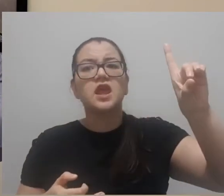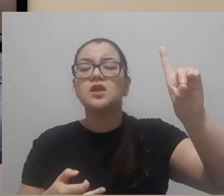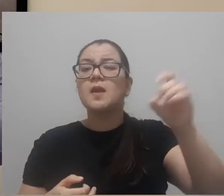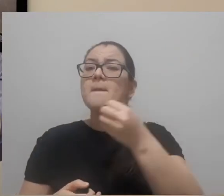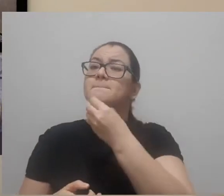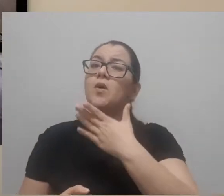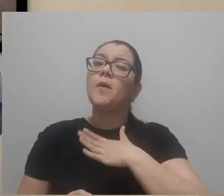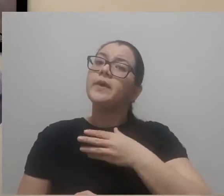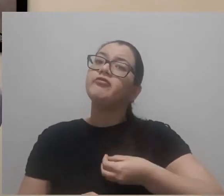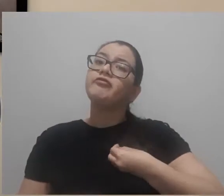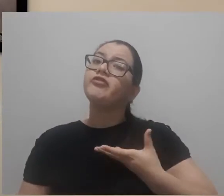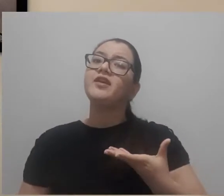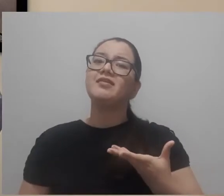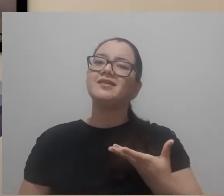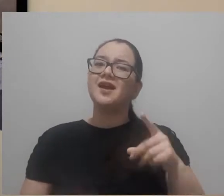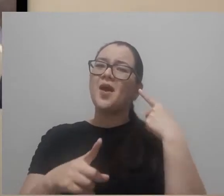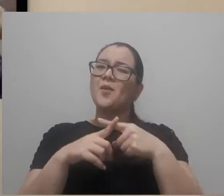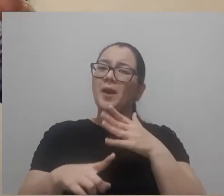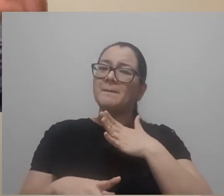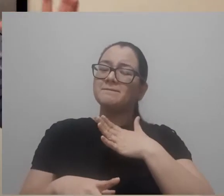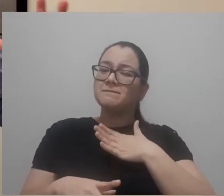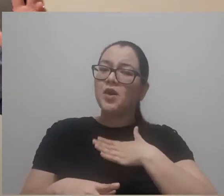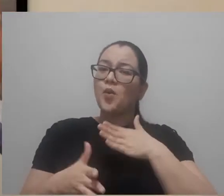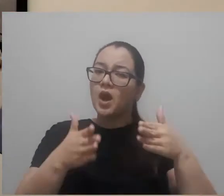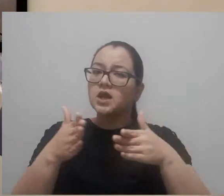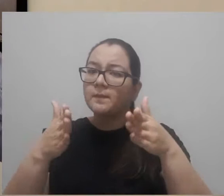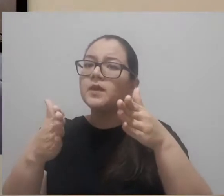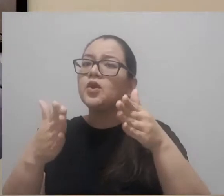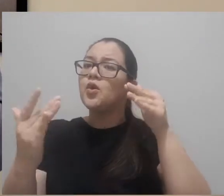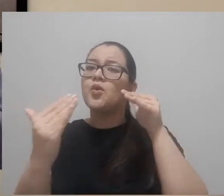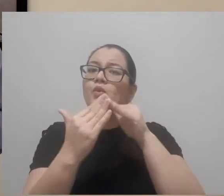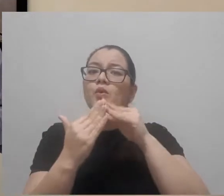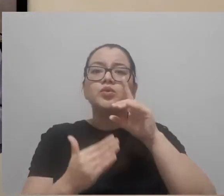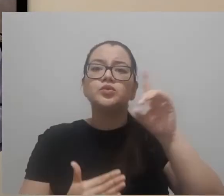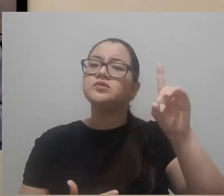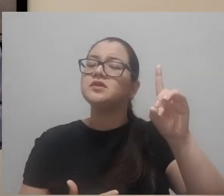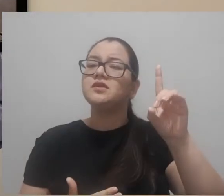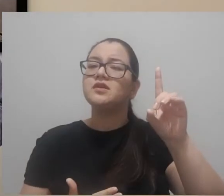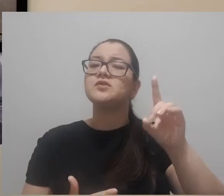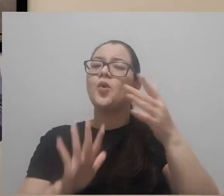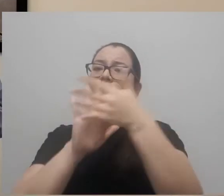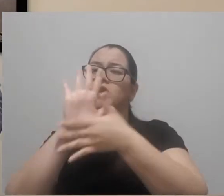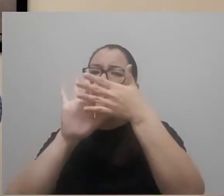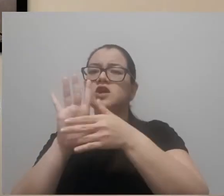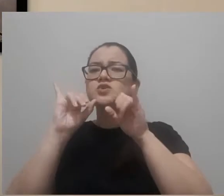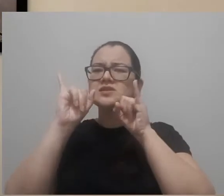forem bons, todo o teu corpo será luminoso. Então eu vou caminhar de acordo com aquilo com que eu vejo.